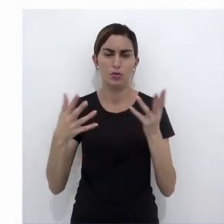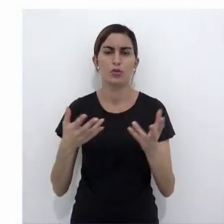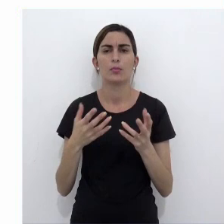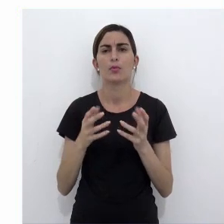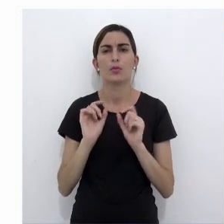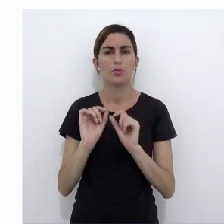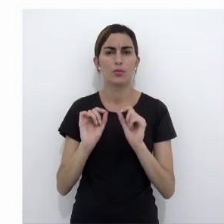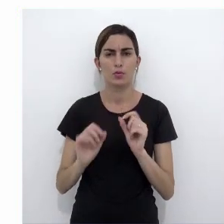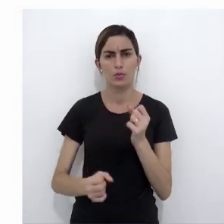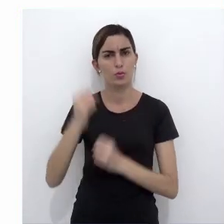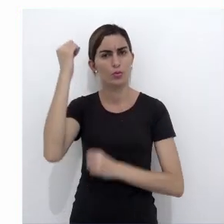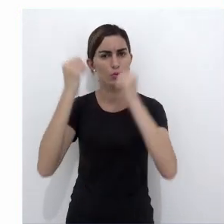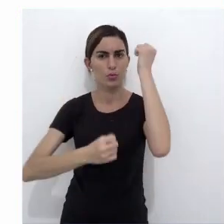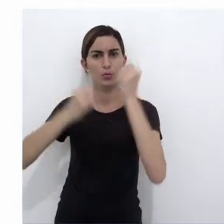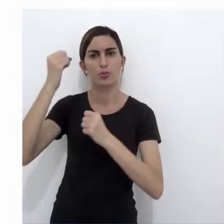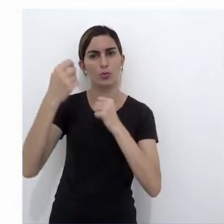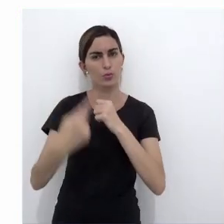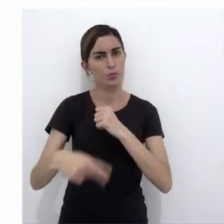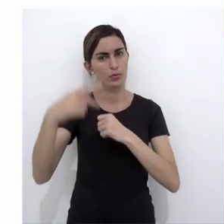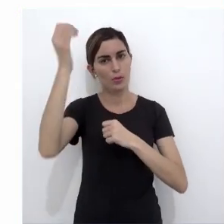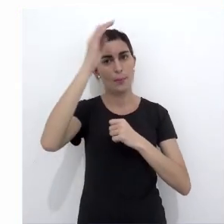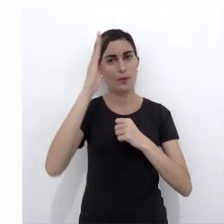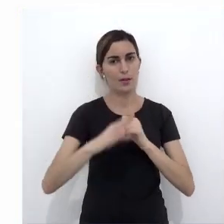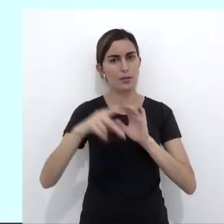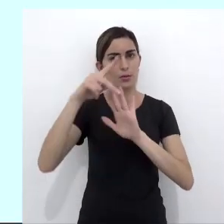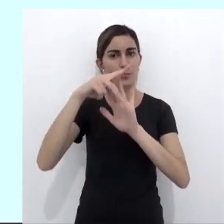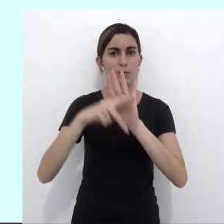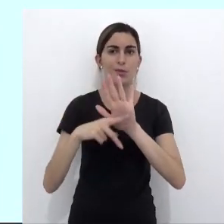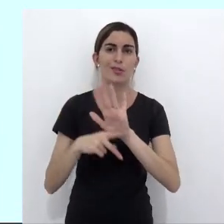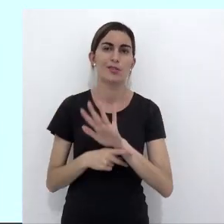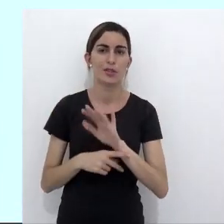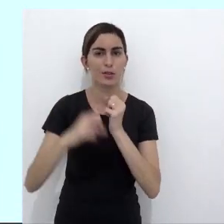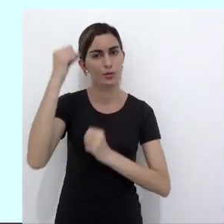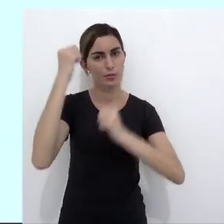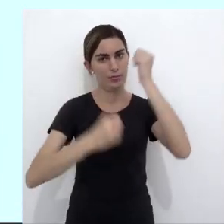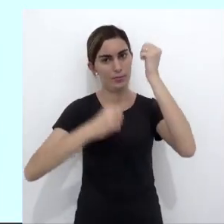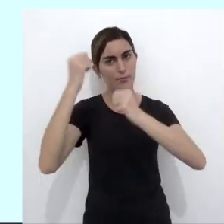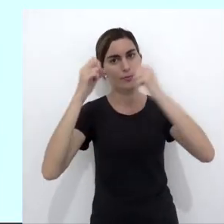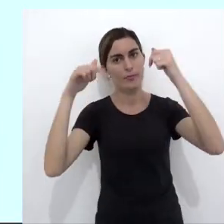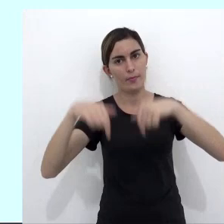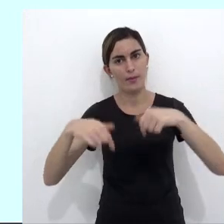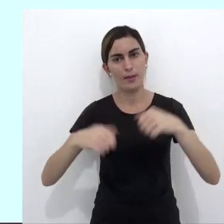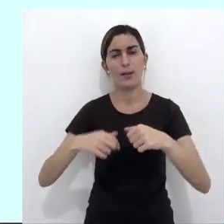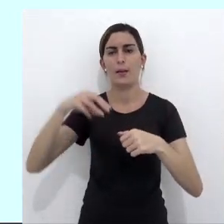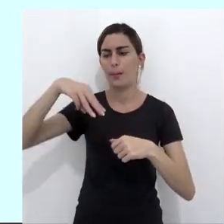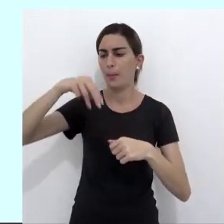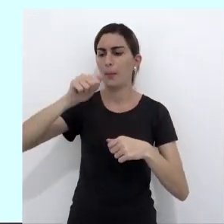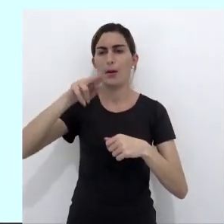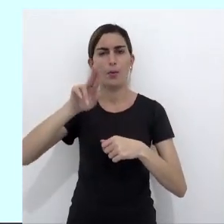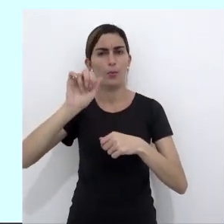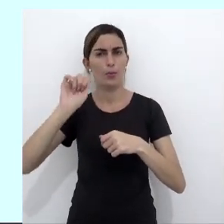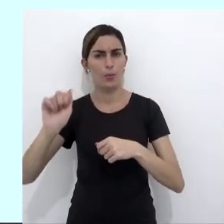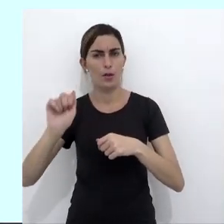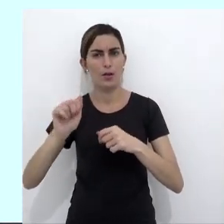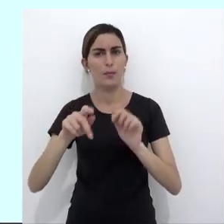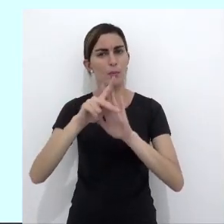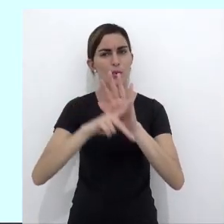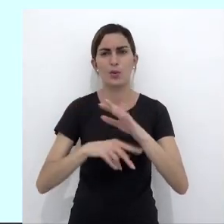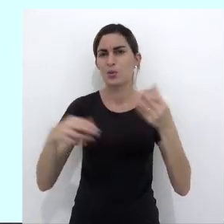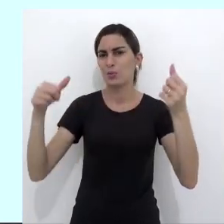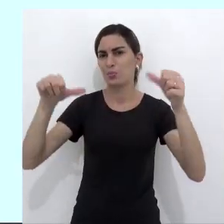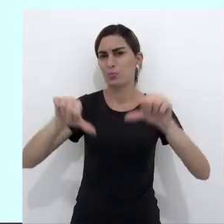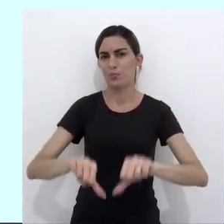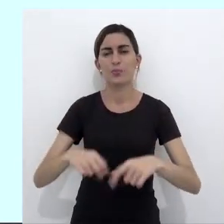para a indústria nacional, aí é onde entra aí o projeto industrial de Mauá. Mas foi um projeto que fracassou, porque